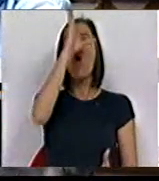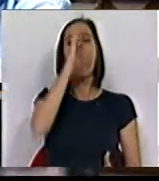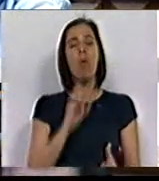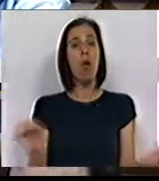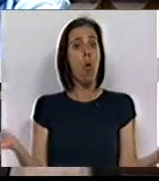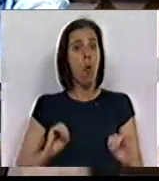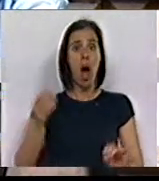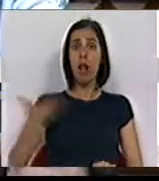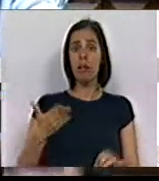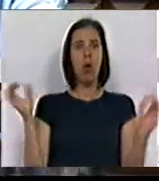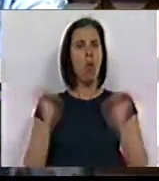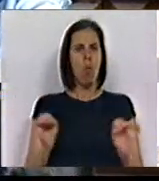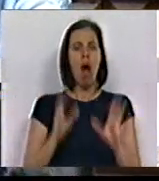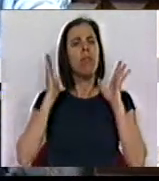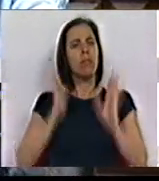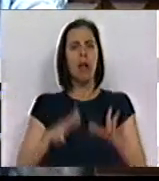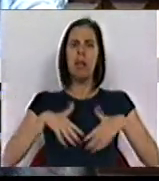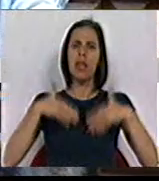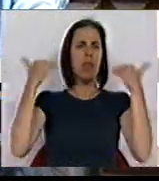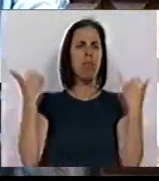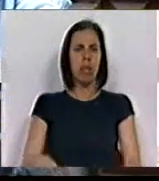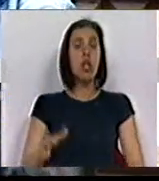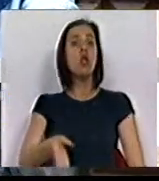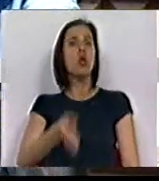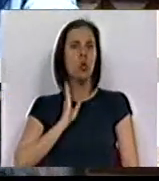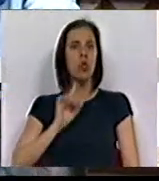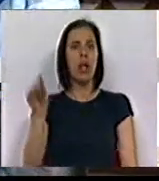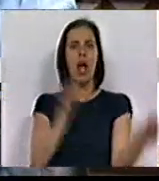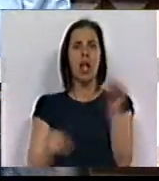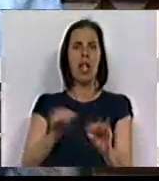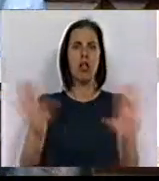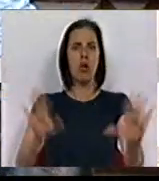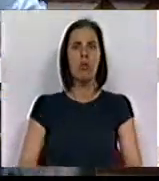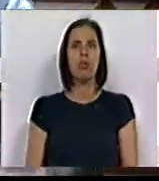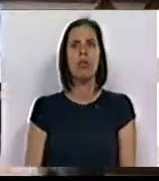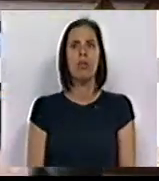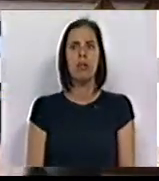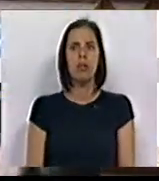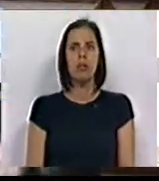Governo sem legitimidade tem que ser demitido e sujeitar-se a eleições.